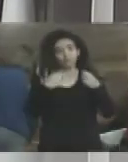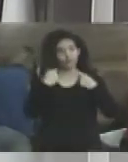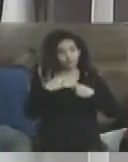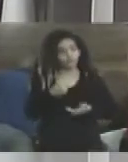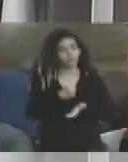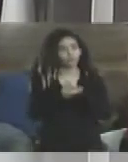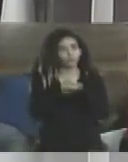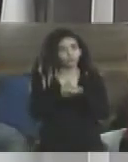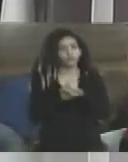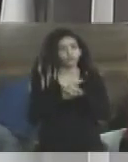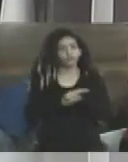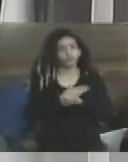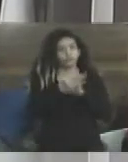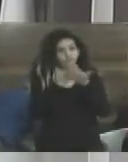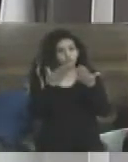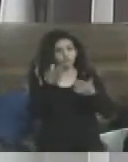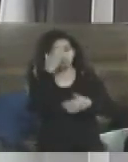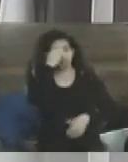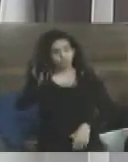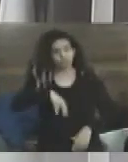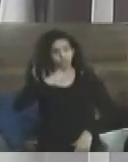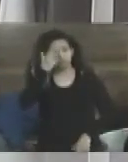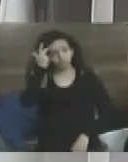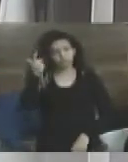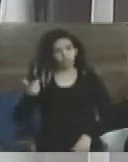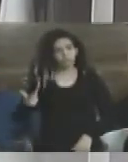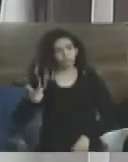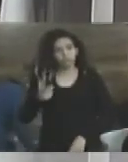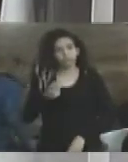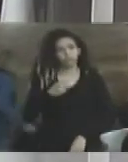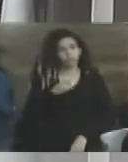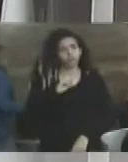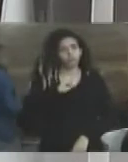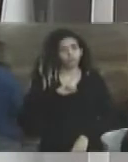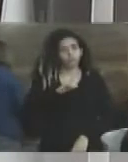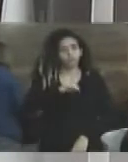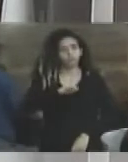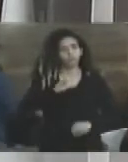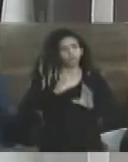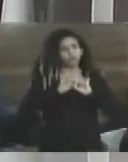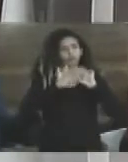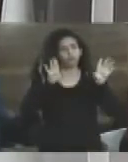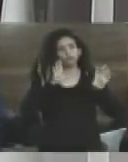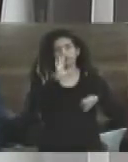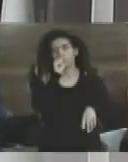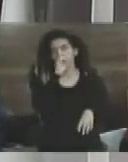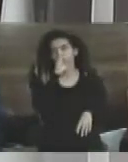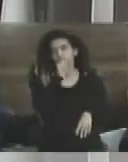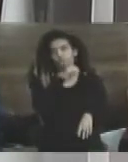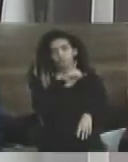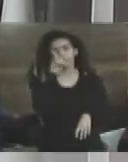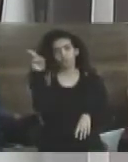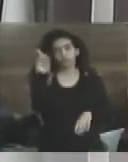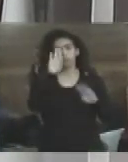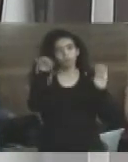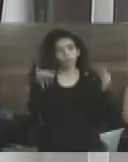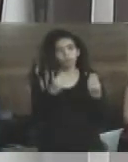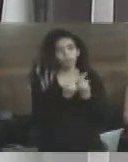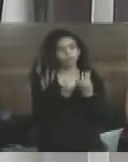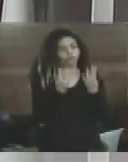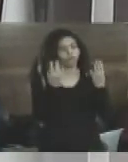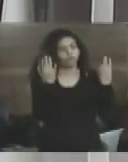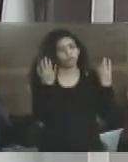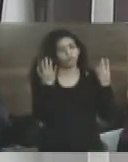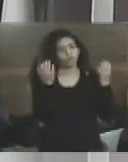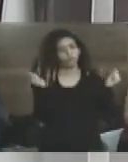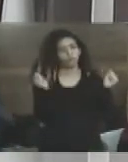apoio. Então, você, cidadão comum, que tiver disponibilidade, sábado, de estar comparecendo lá na Brasfels,